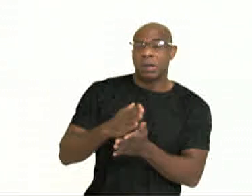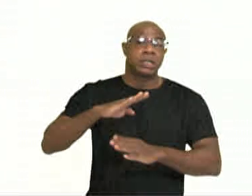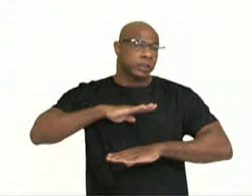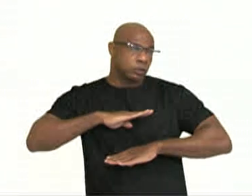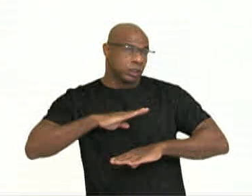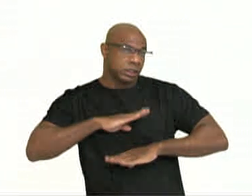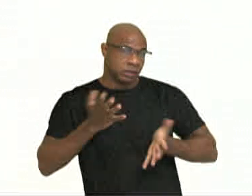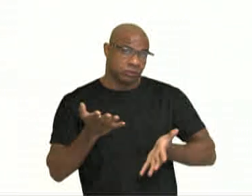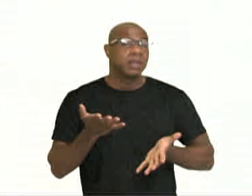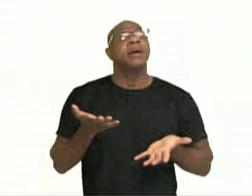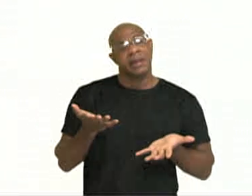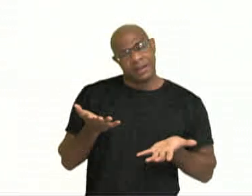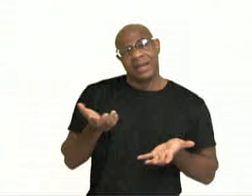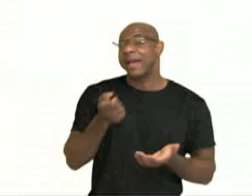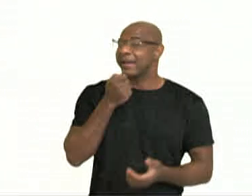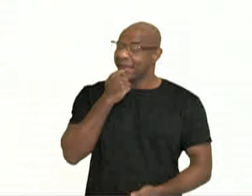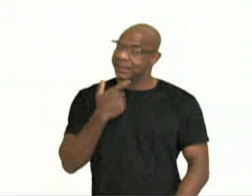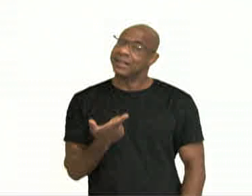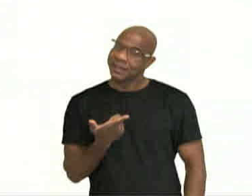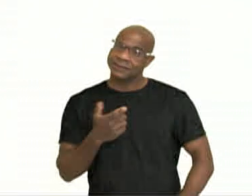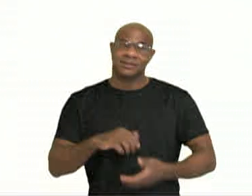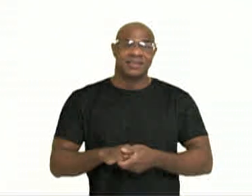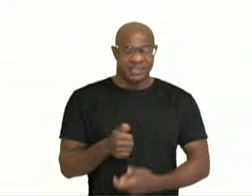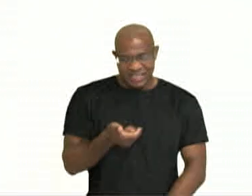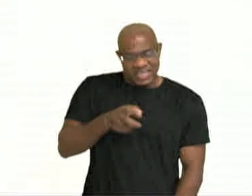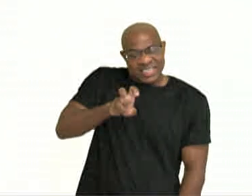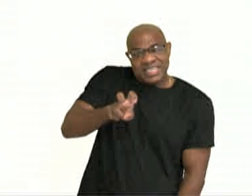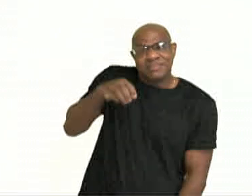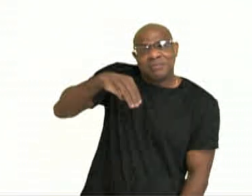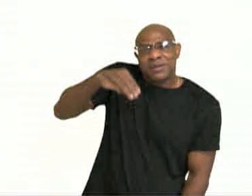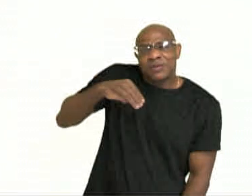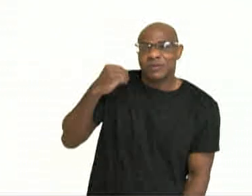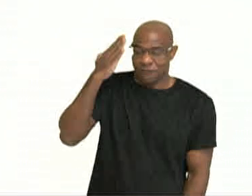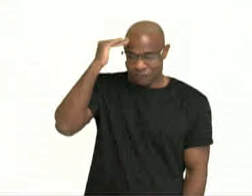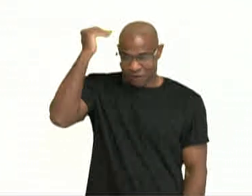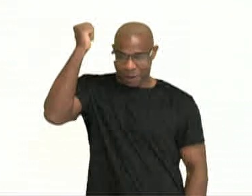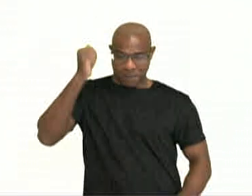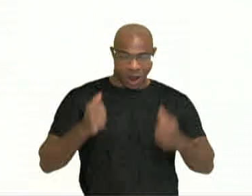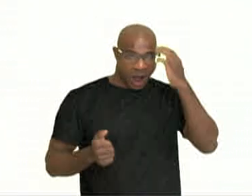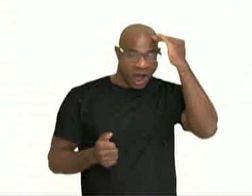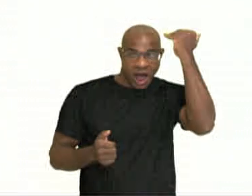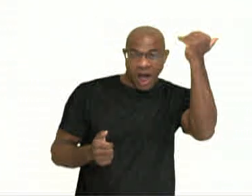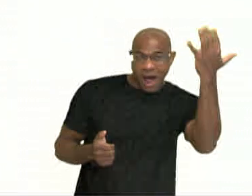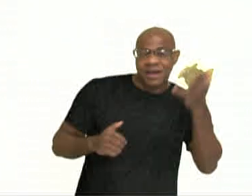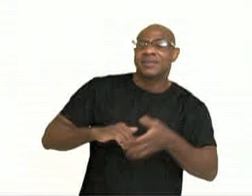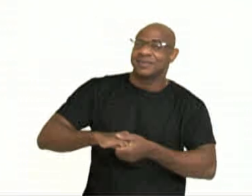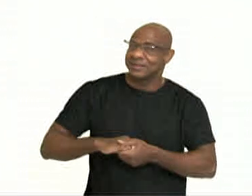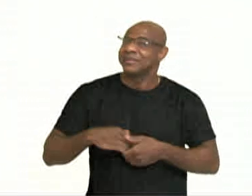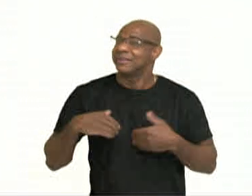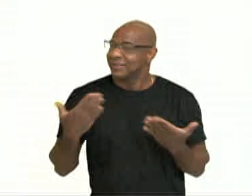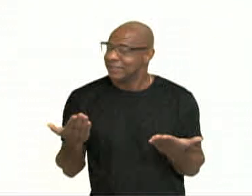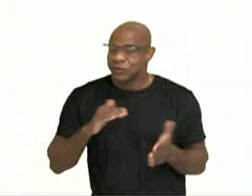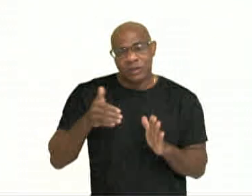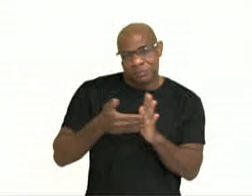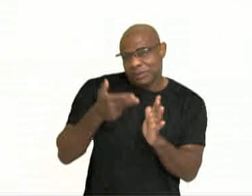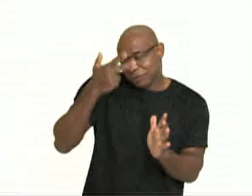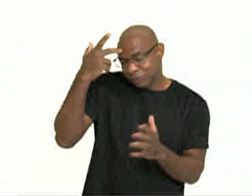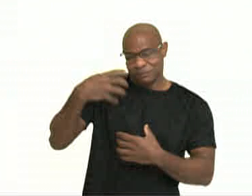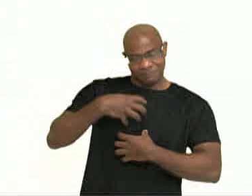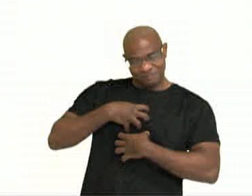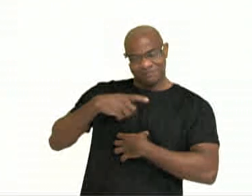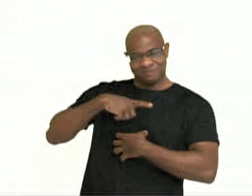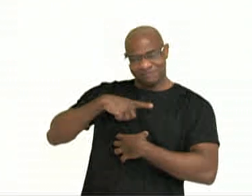ser divertido. Aqueles 15 minutinhos de fama que passam na cabeça de quase todo mundo. No